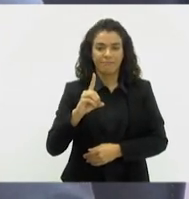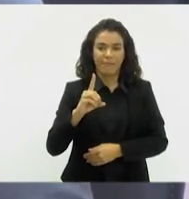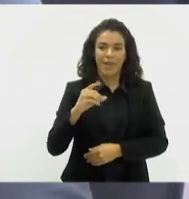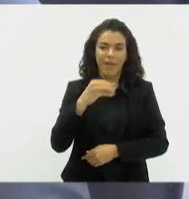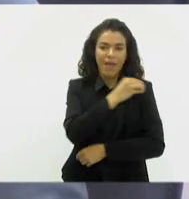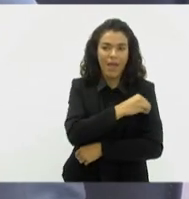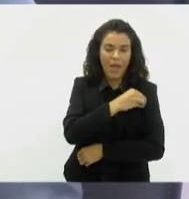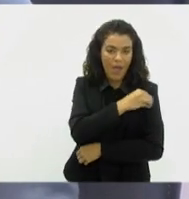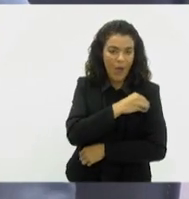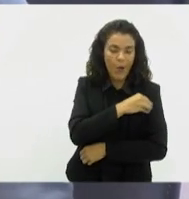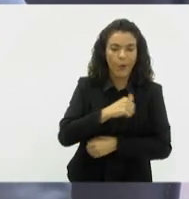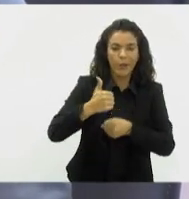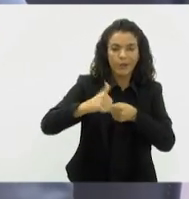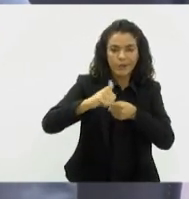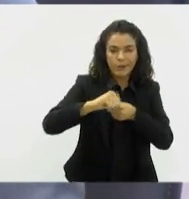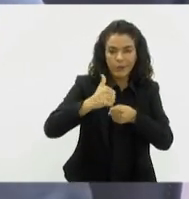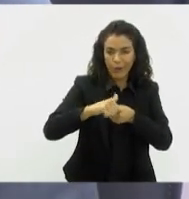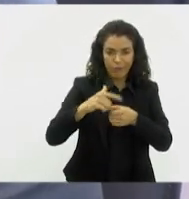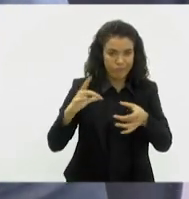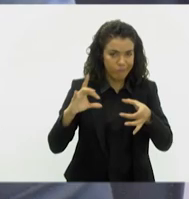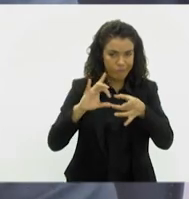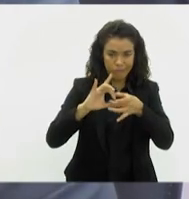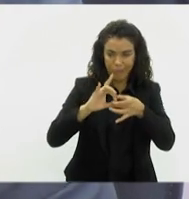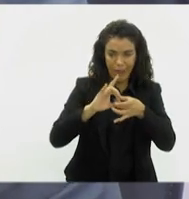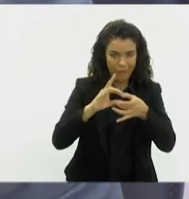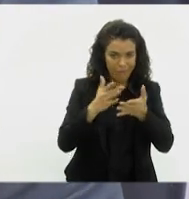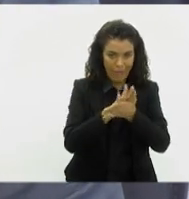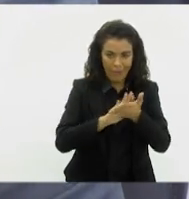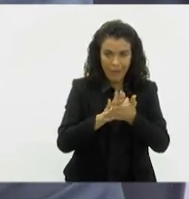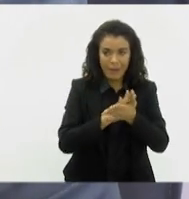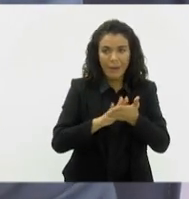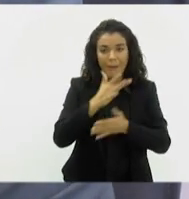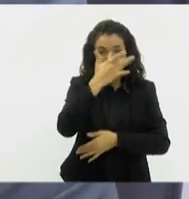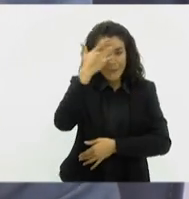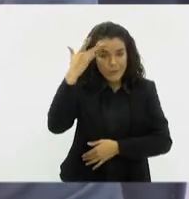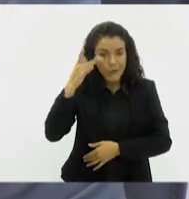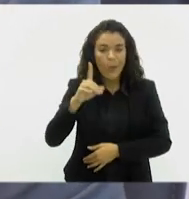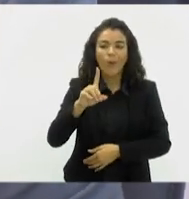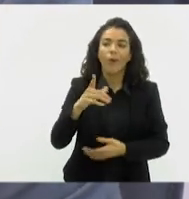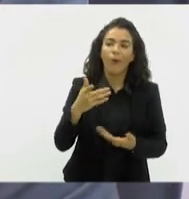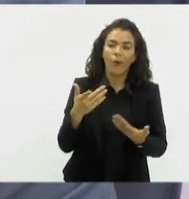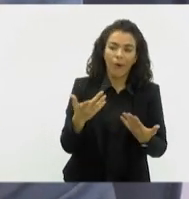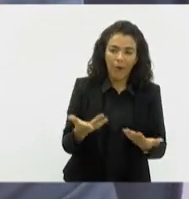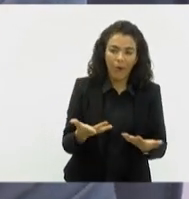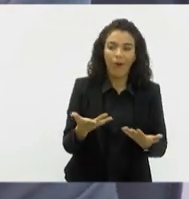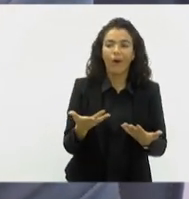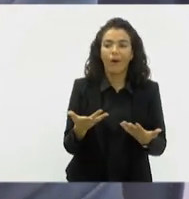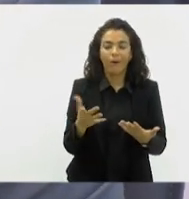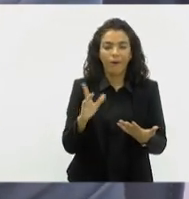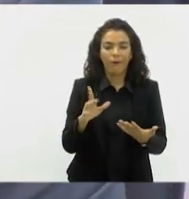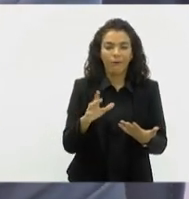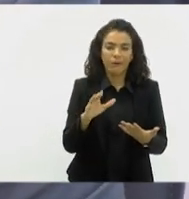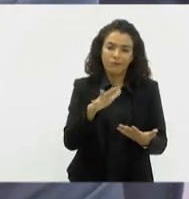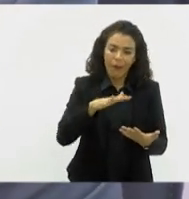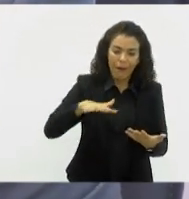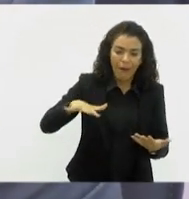que também não tem pertinência com a matéria. Pode ser alguém que seja um paciente da